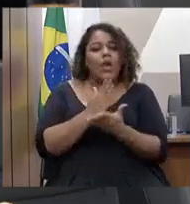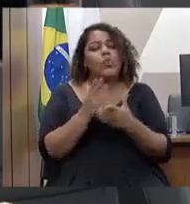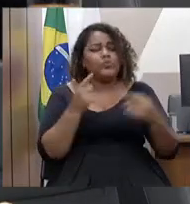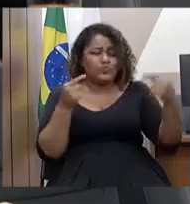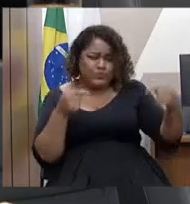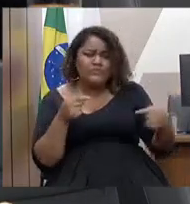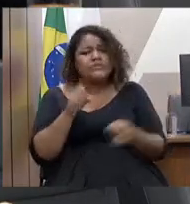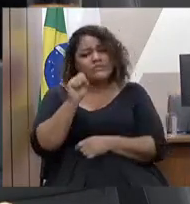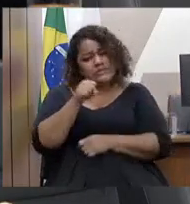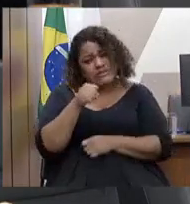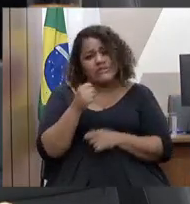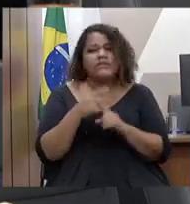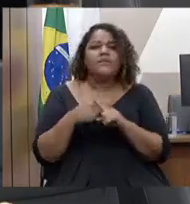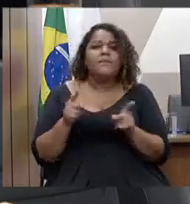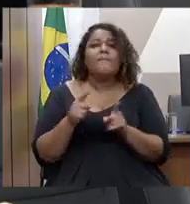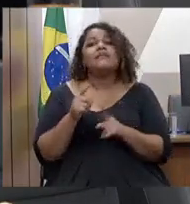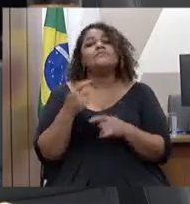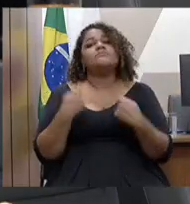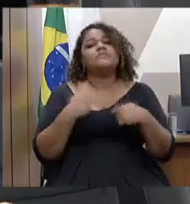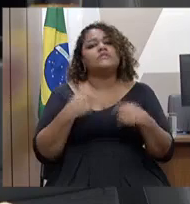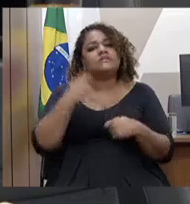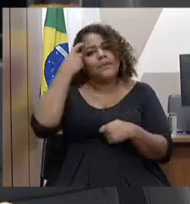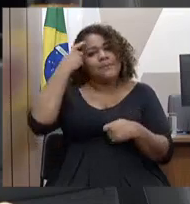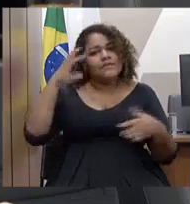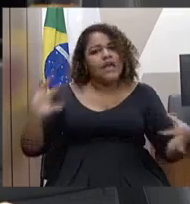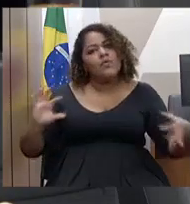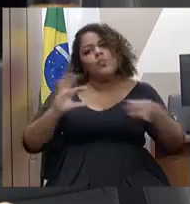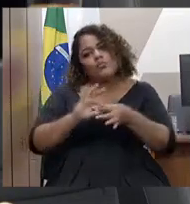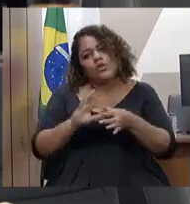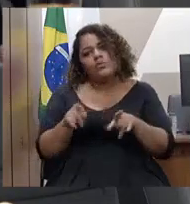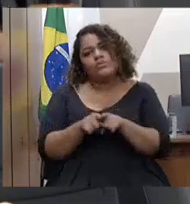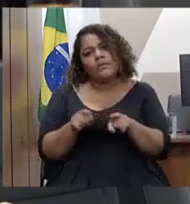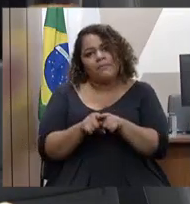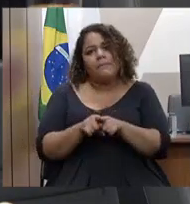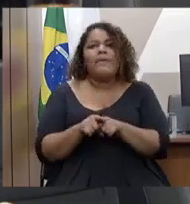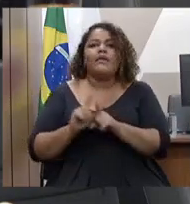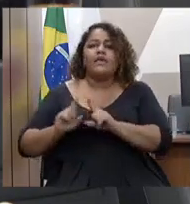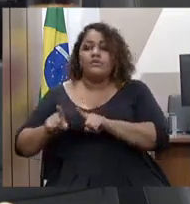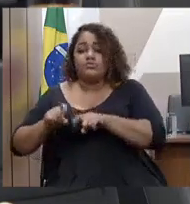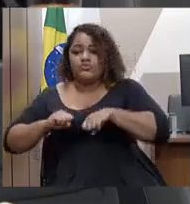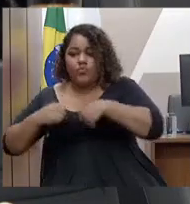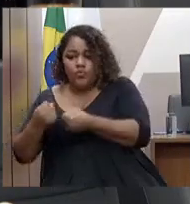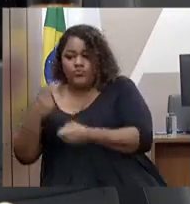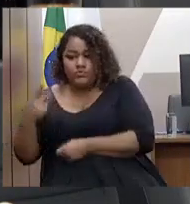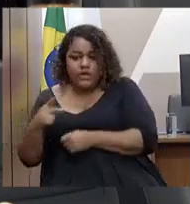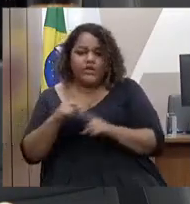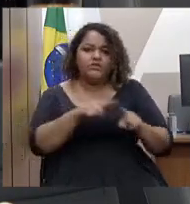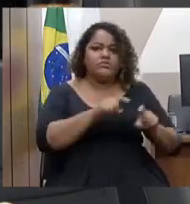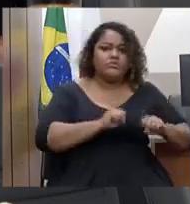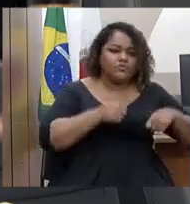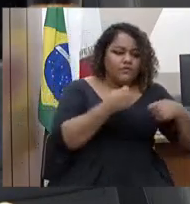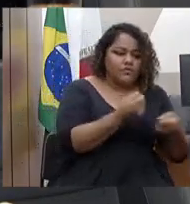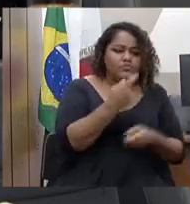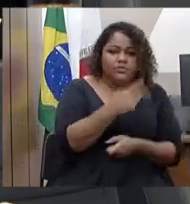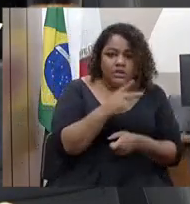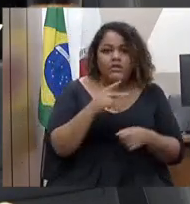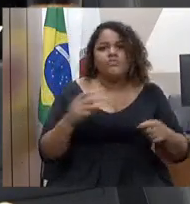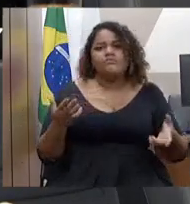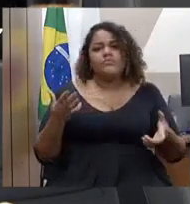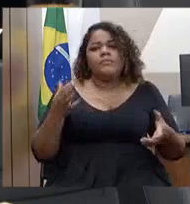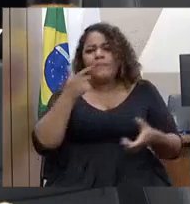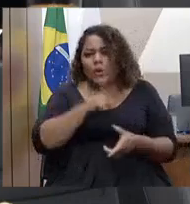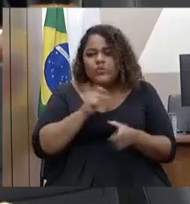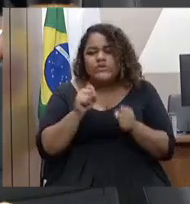ideia de querer contra eu acho que é importante essa junção de de esforço porque o trabalhador também ele tem responsabilidade no cumprimento das